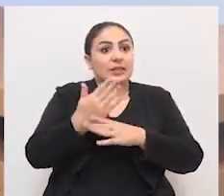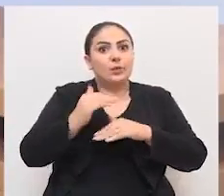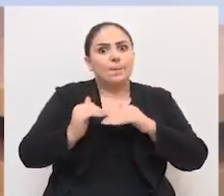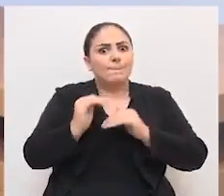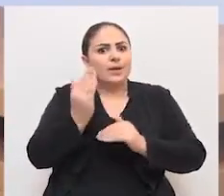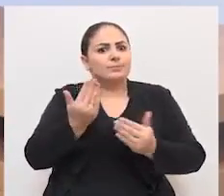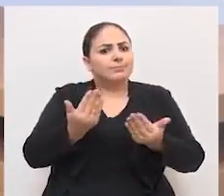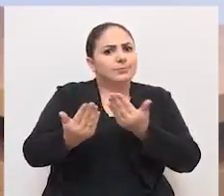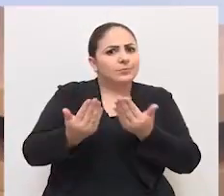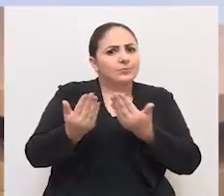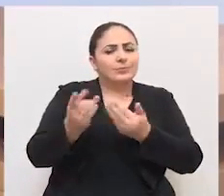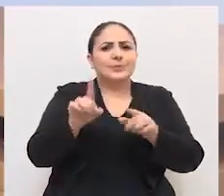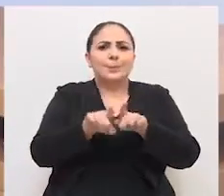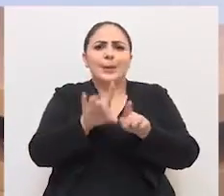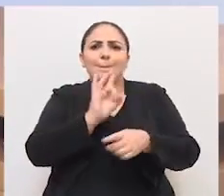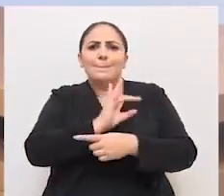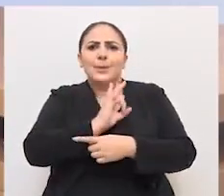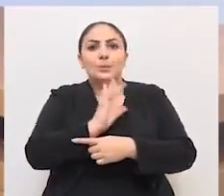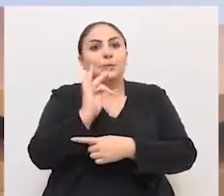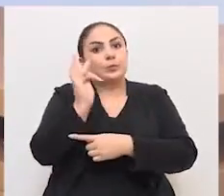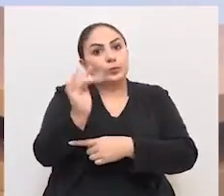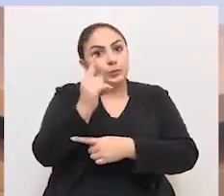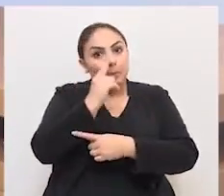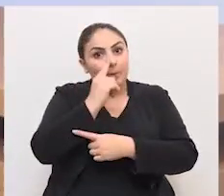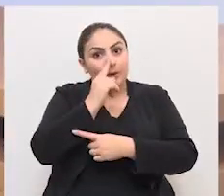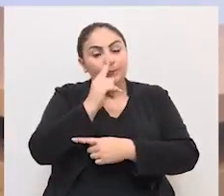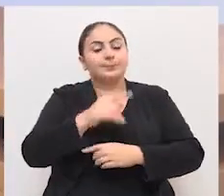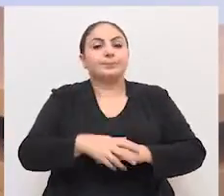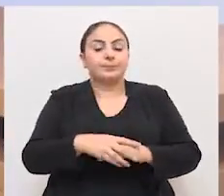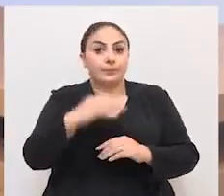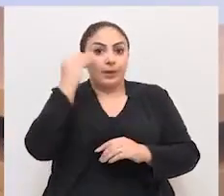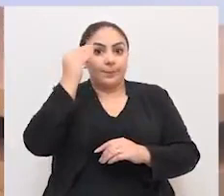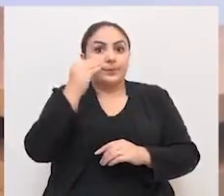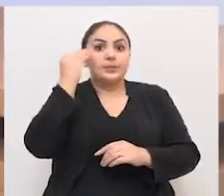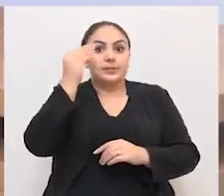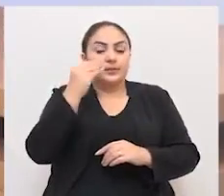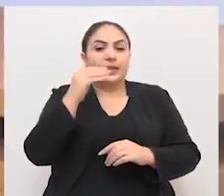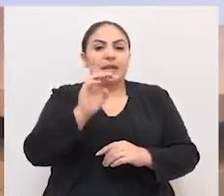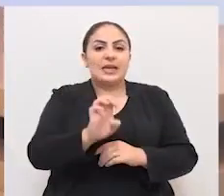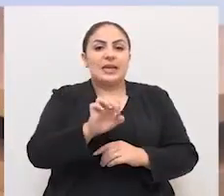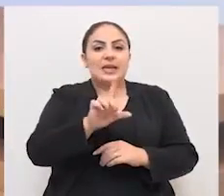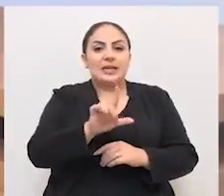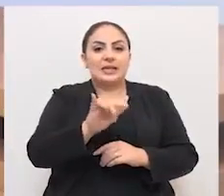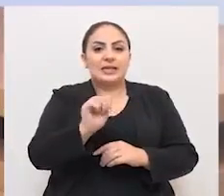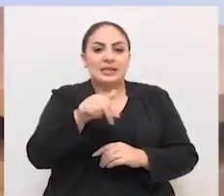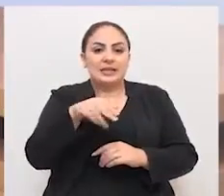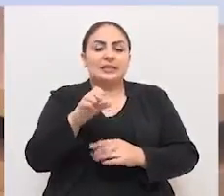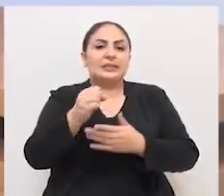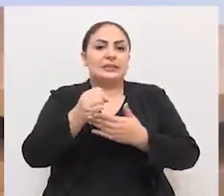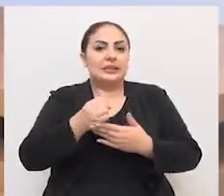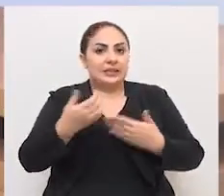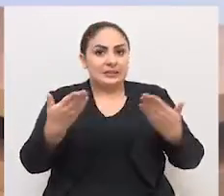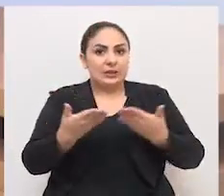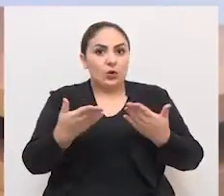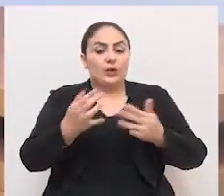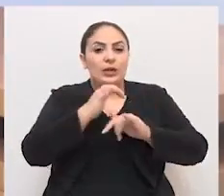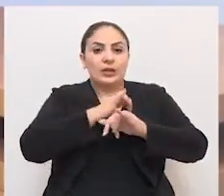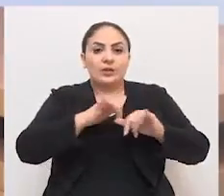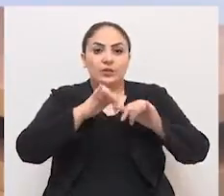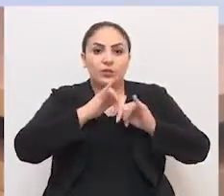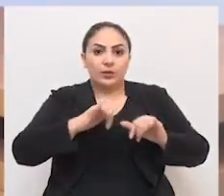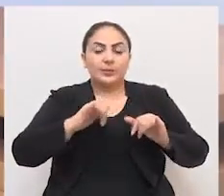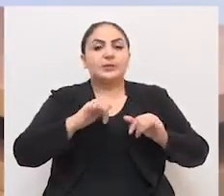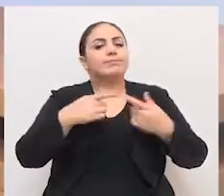gerando ainda mais dúvidas e medos para as futuras mães. A psicóloga Eliane Dalacqua traz